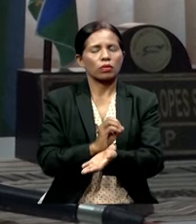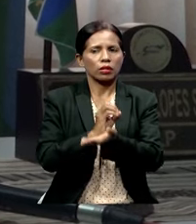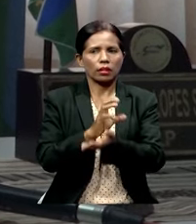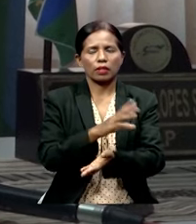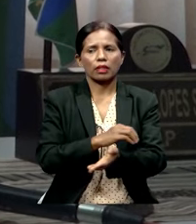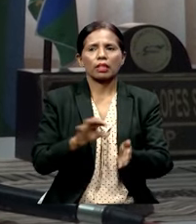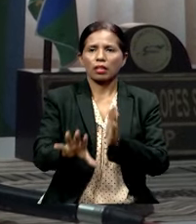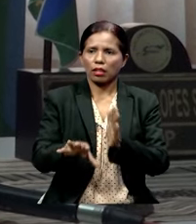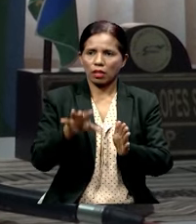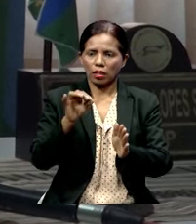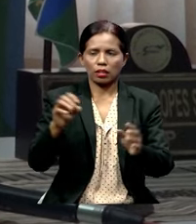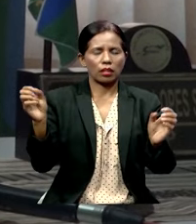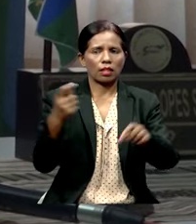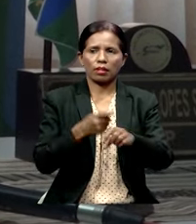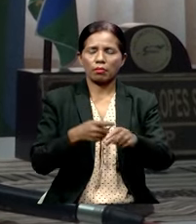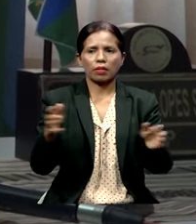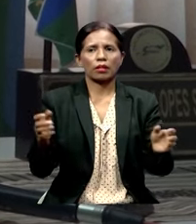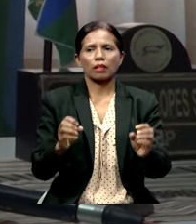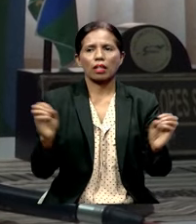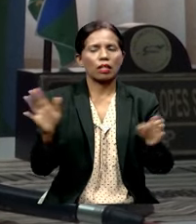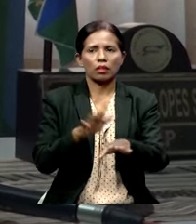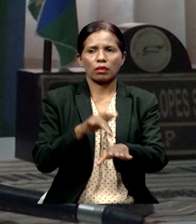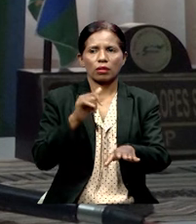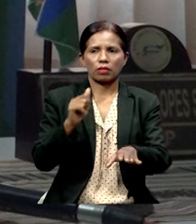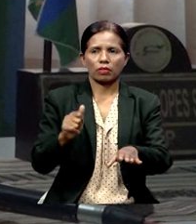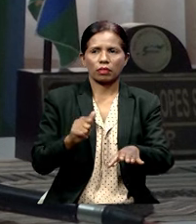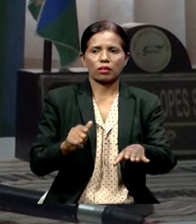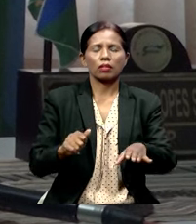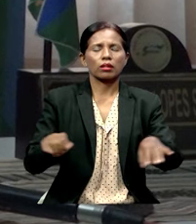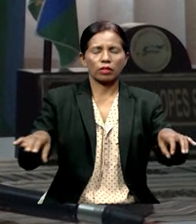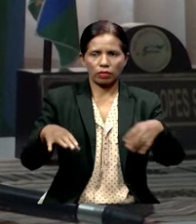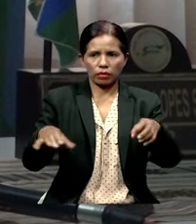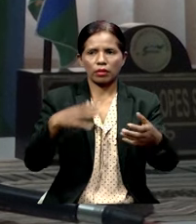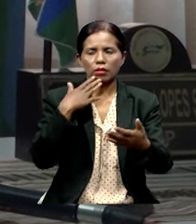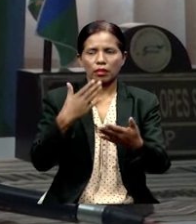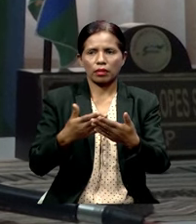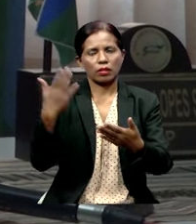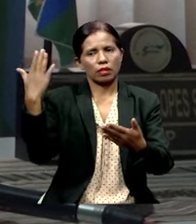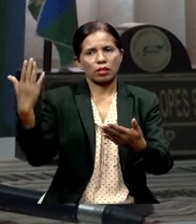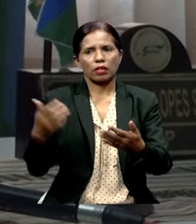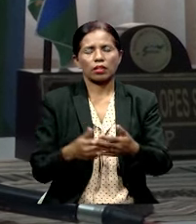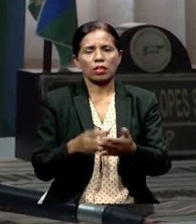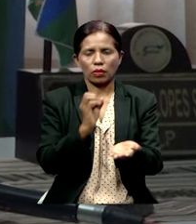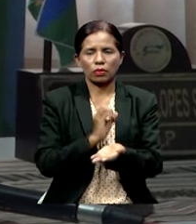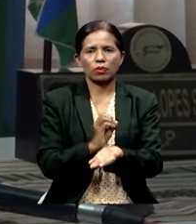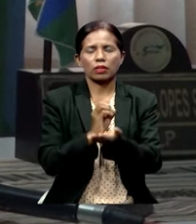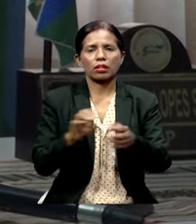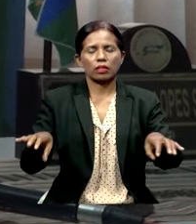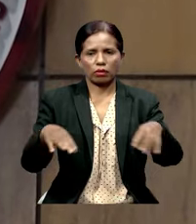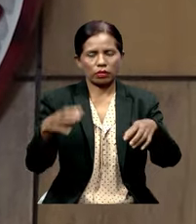né, lá há tempo, naro, se lá afeta o funcionamento normal da autoridade raioa de serviço de